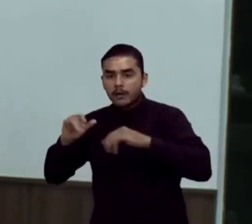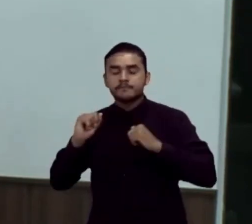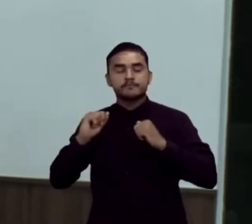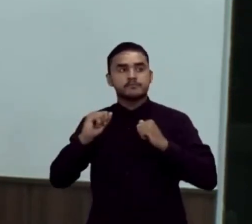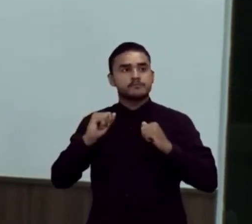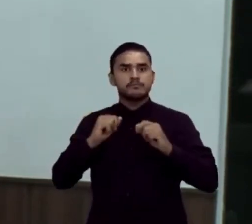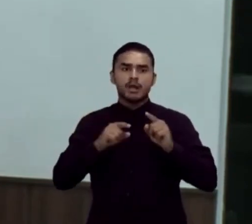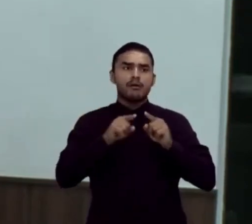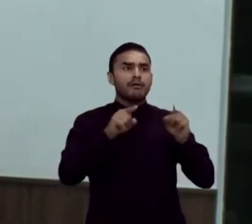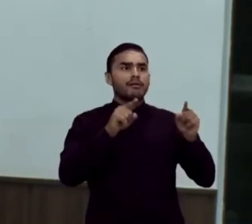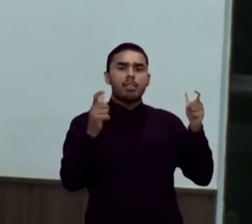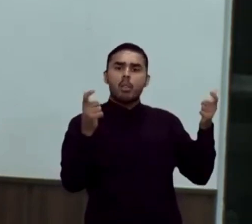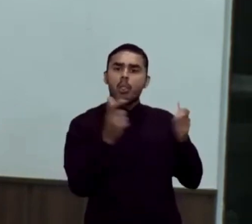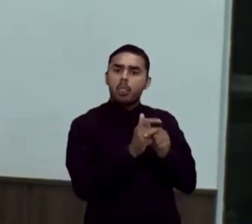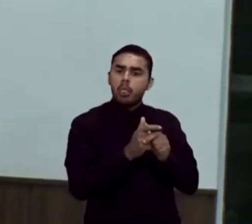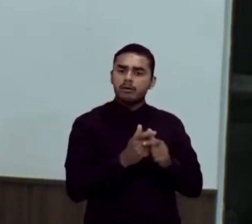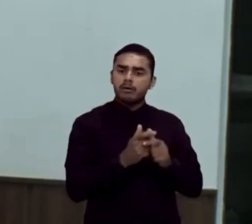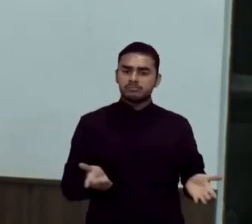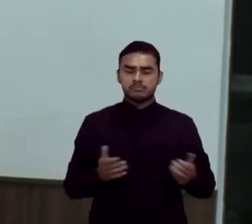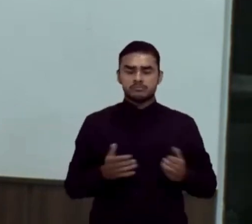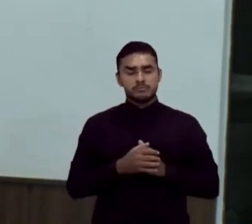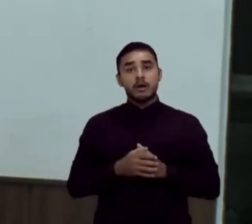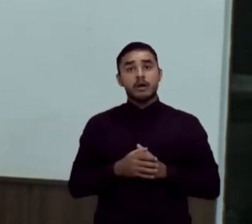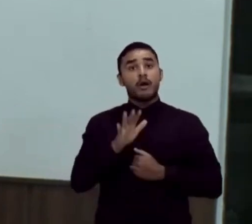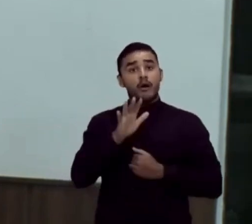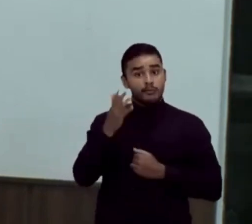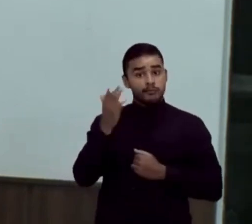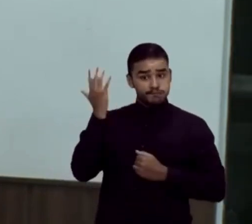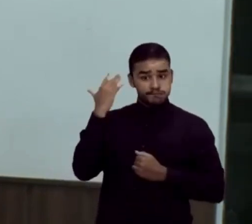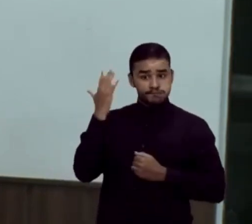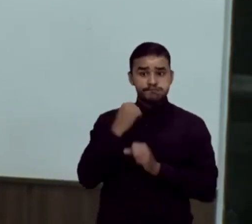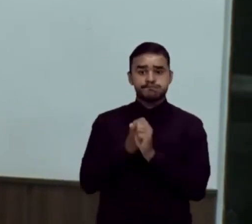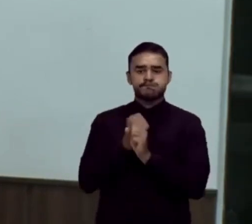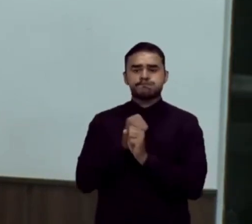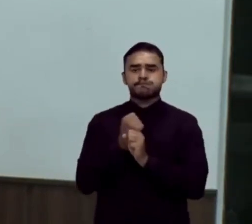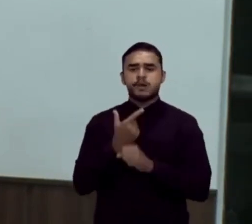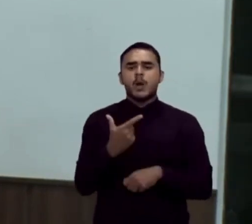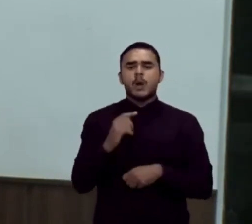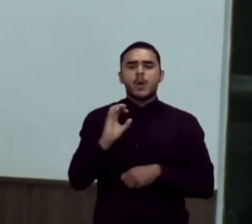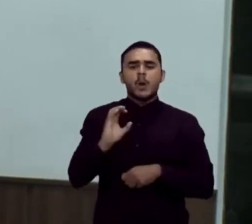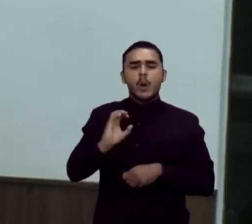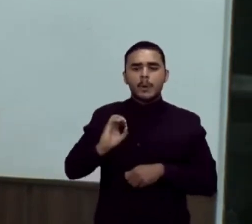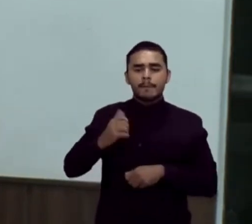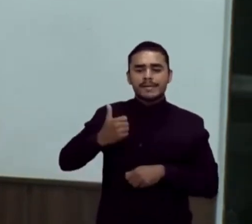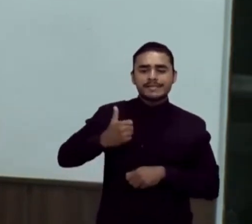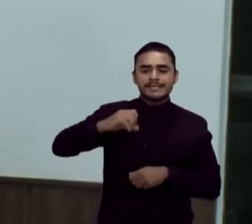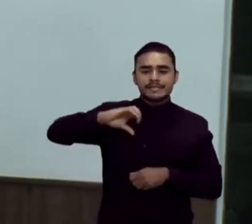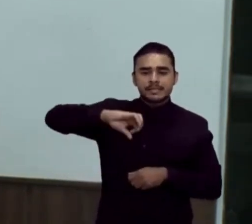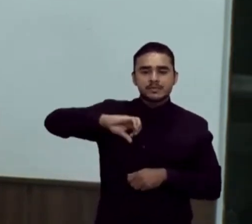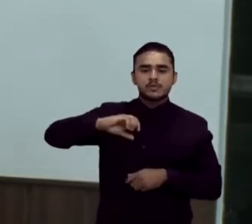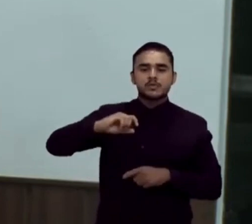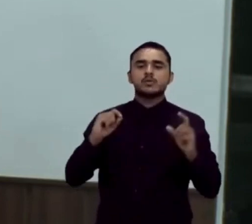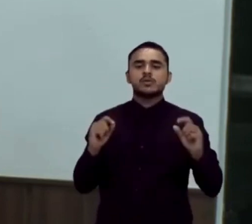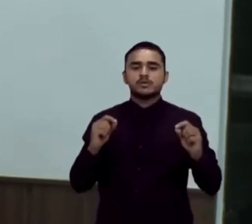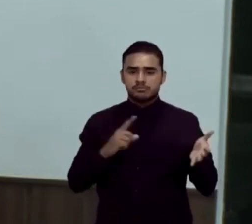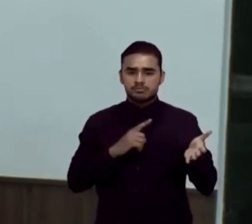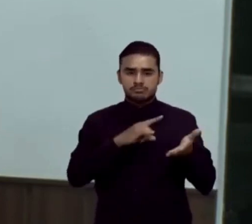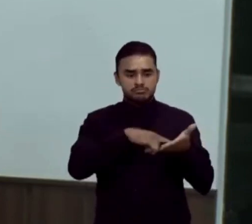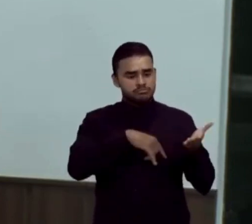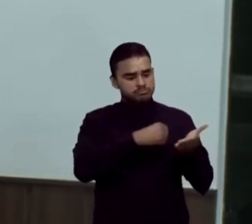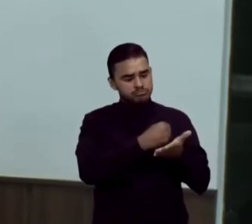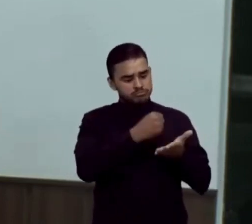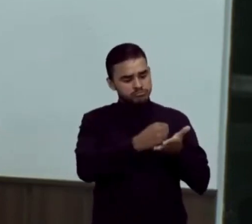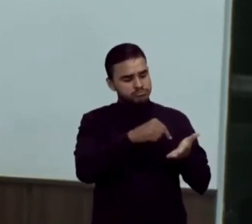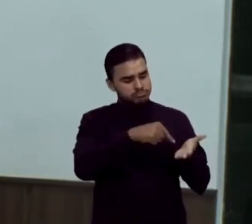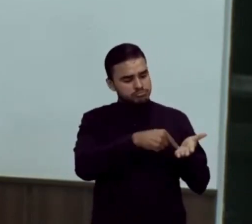lá em 2019, foi vazada pela imprensa local uma minuta pronta da revisão